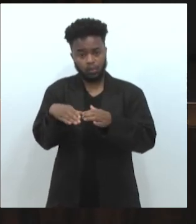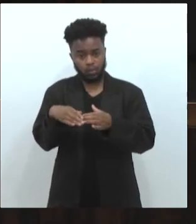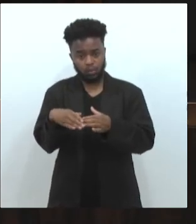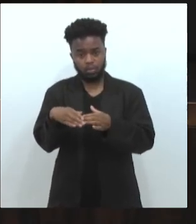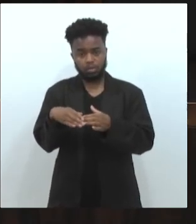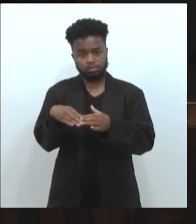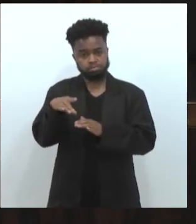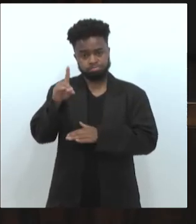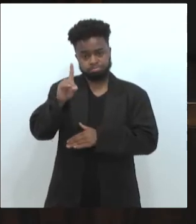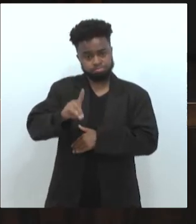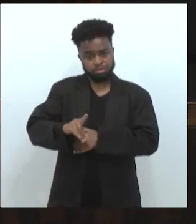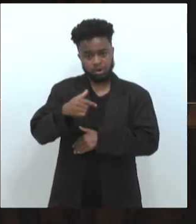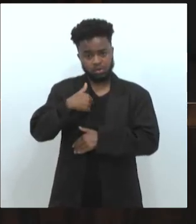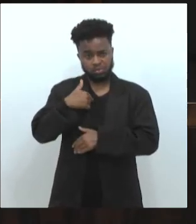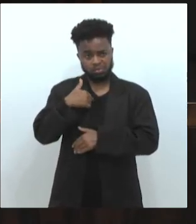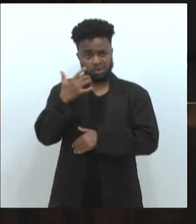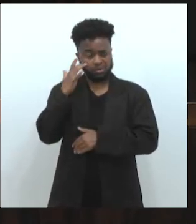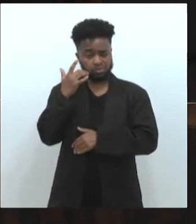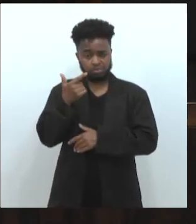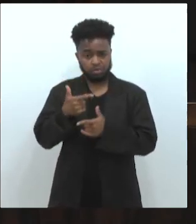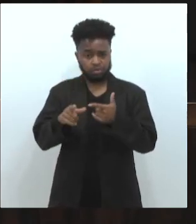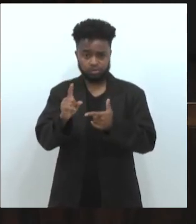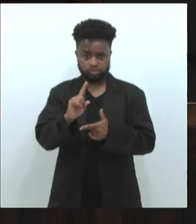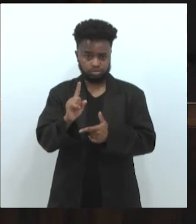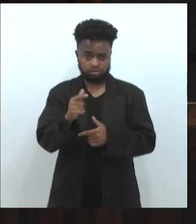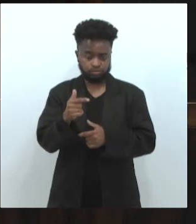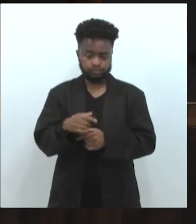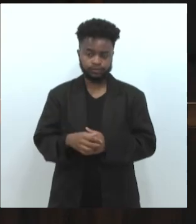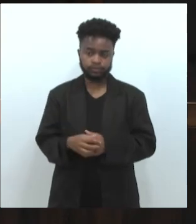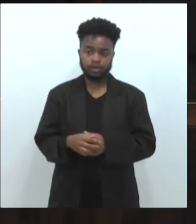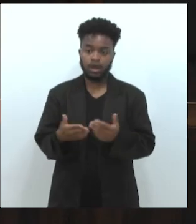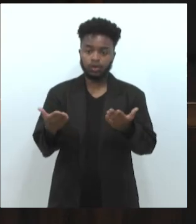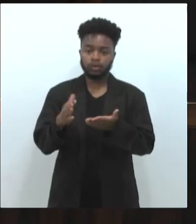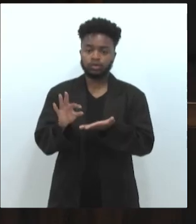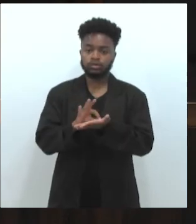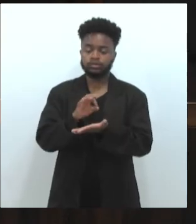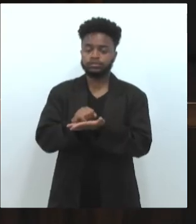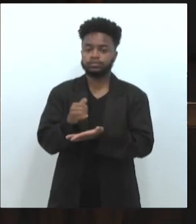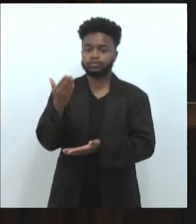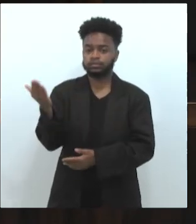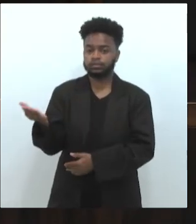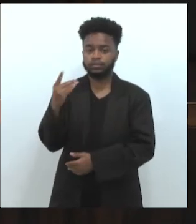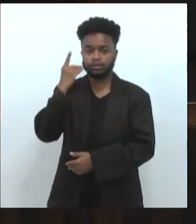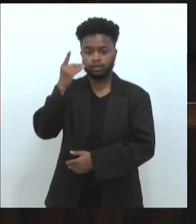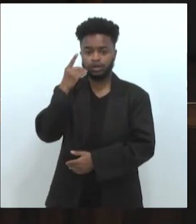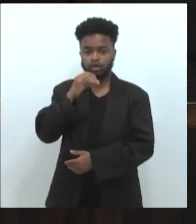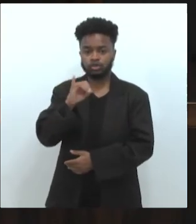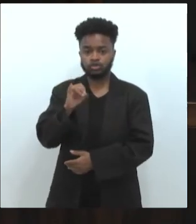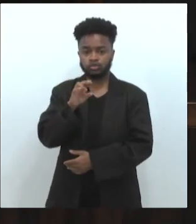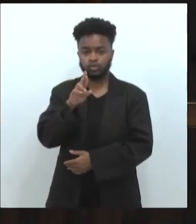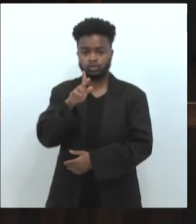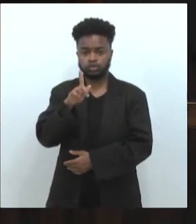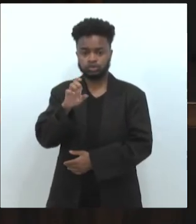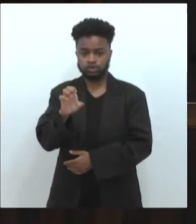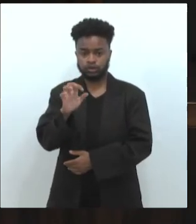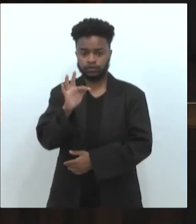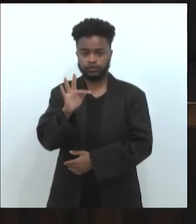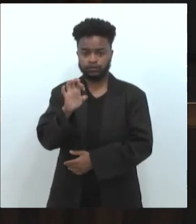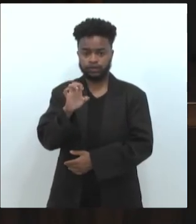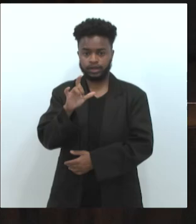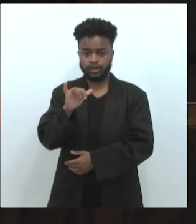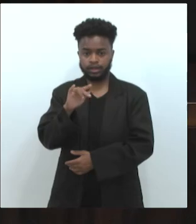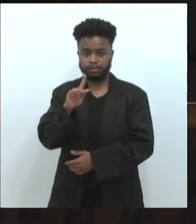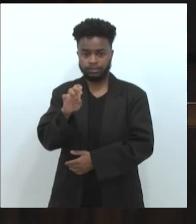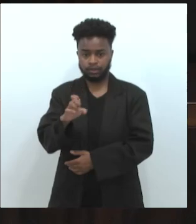vejo maiores problemas. Próximo orador inscrito é o deputado Jorge Felipe Neto.